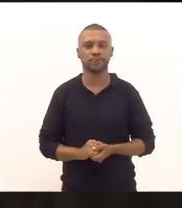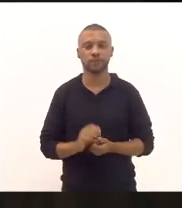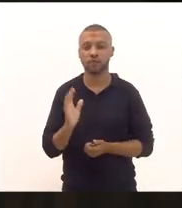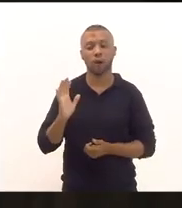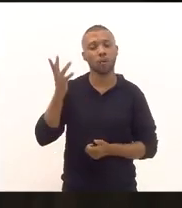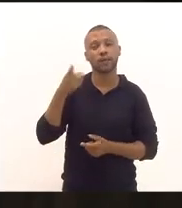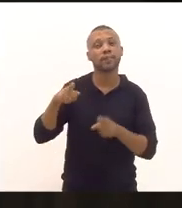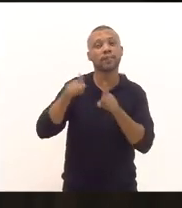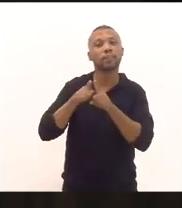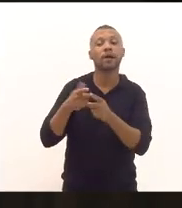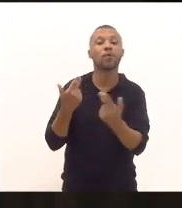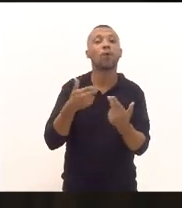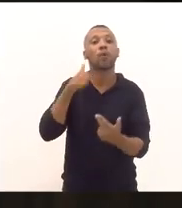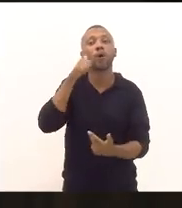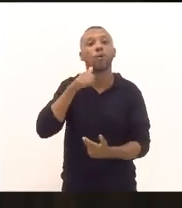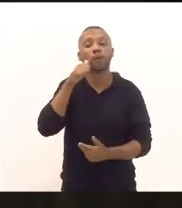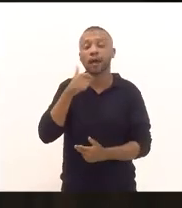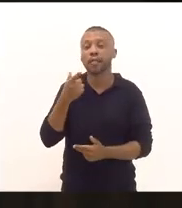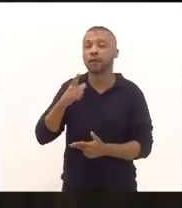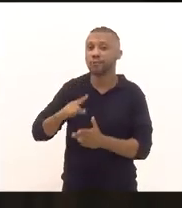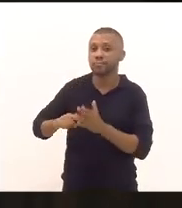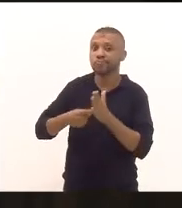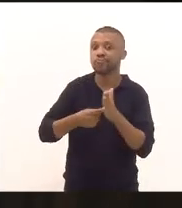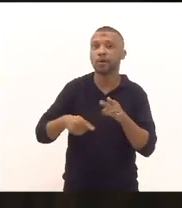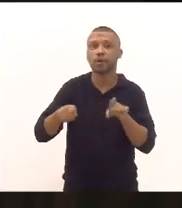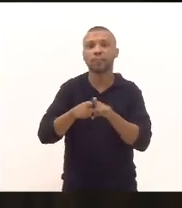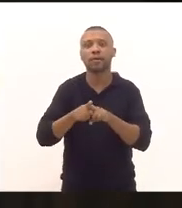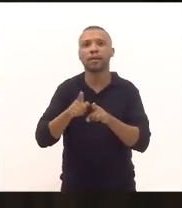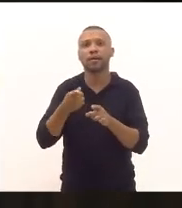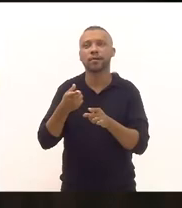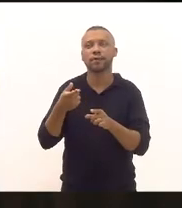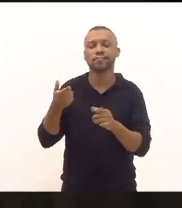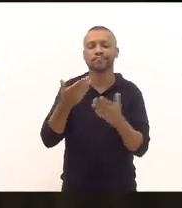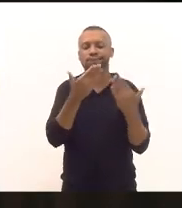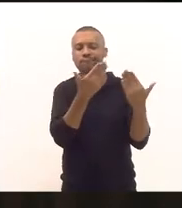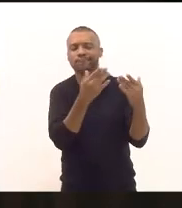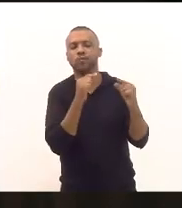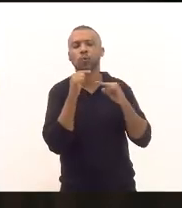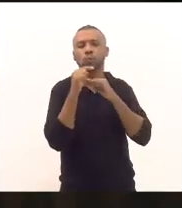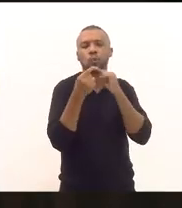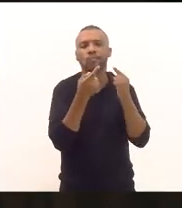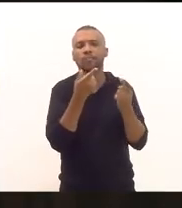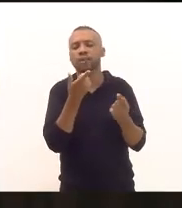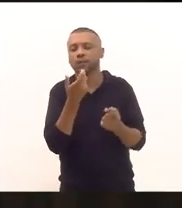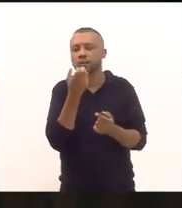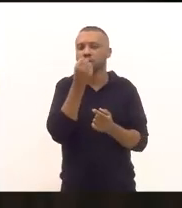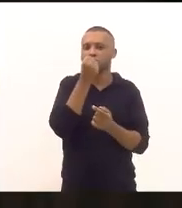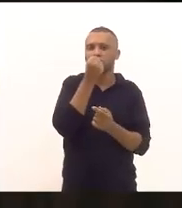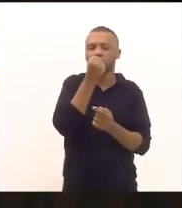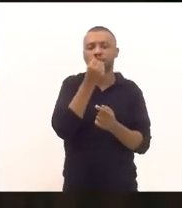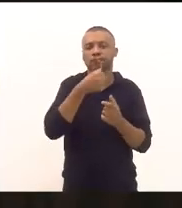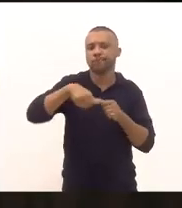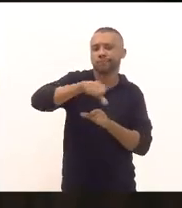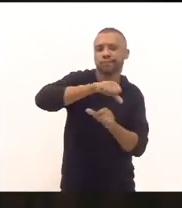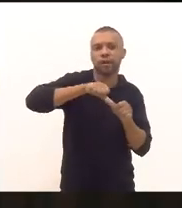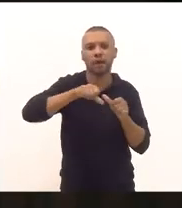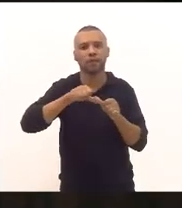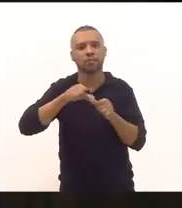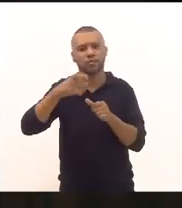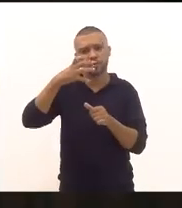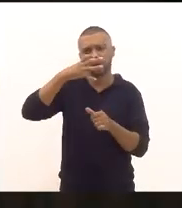também né Flávia com as mulheres quando elas denunciam elas também são colocadas no lugar de culpados